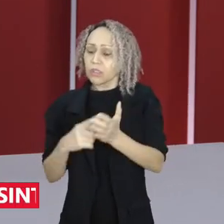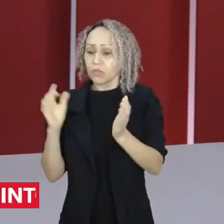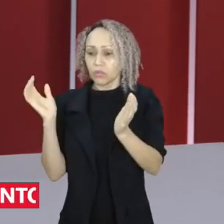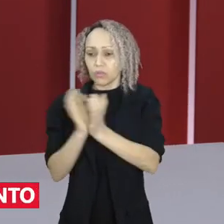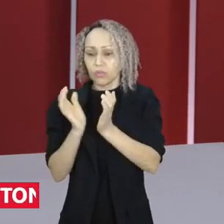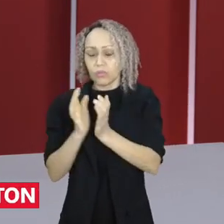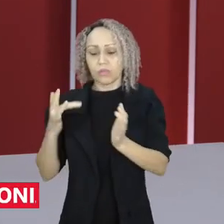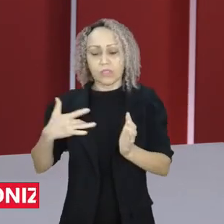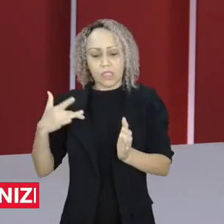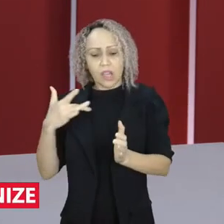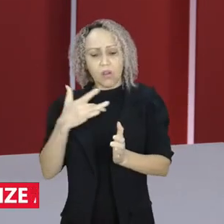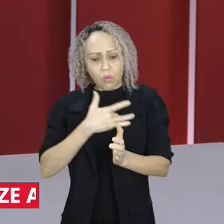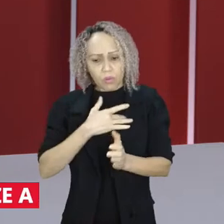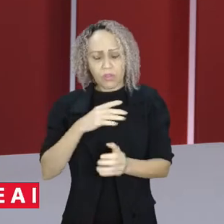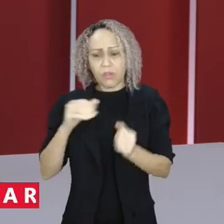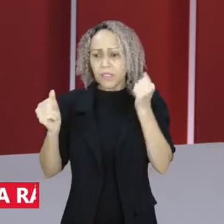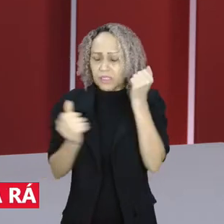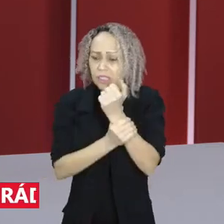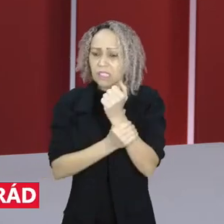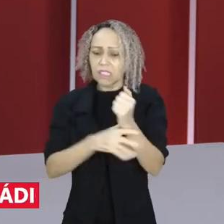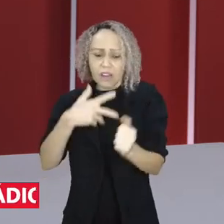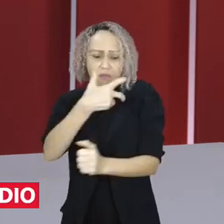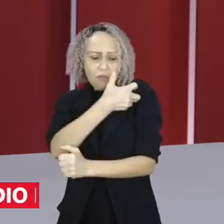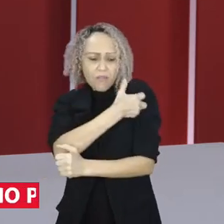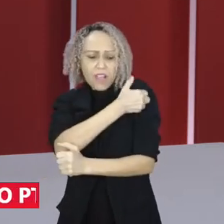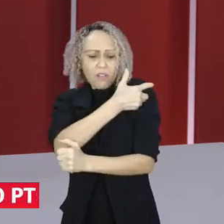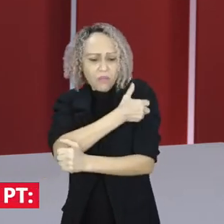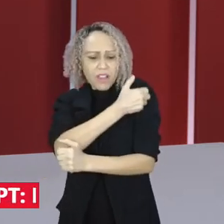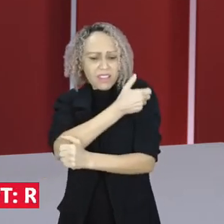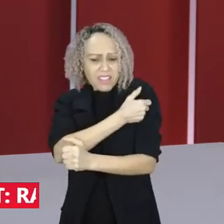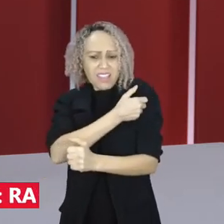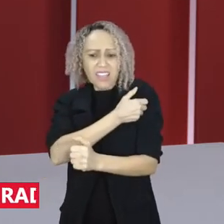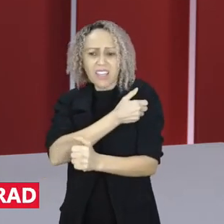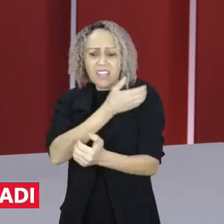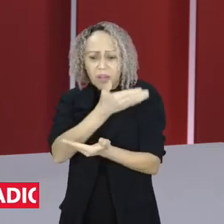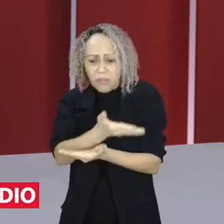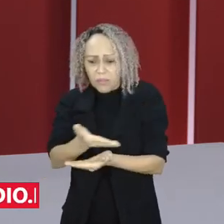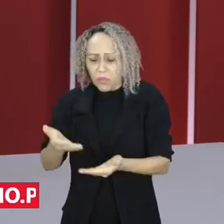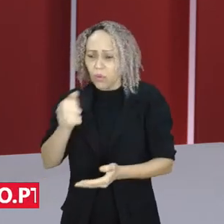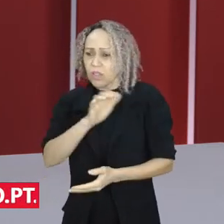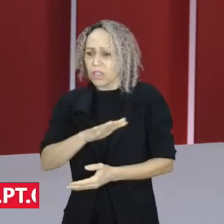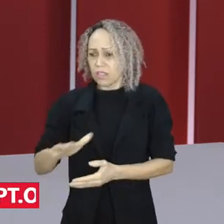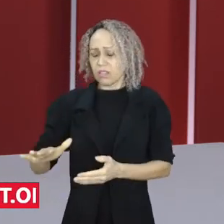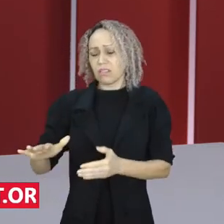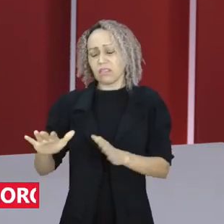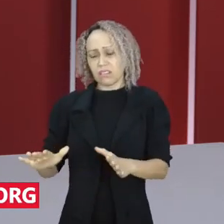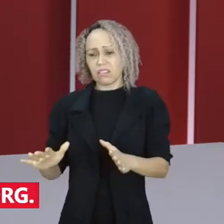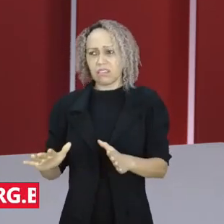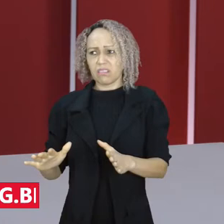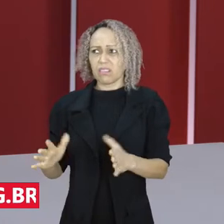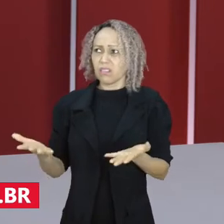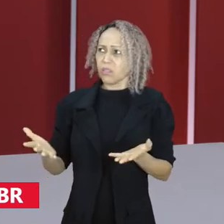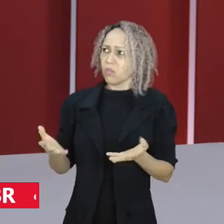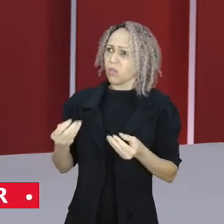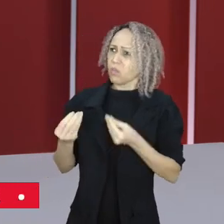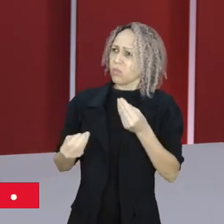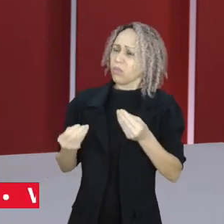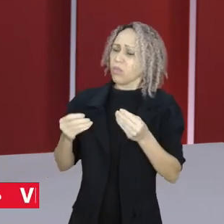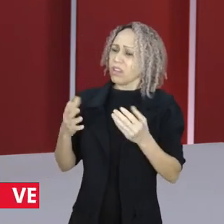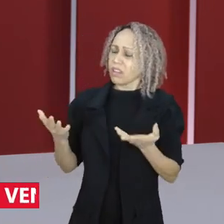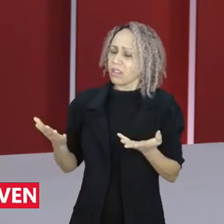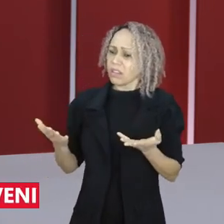sair dessa dessa marca vergonhosa né que o Brasil não ocupa a tantas décadas com tão poucas crianças